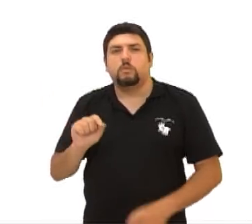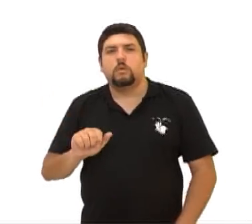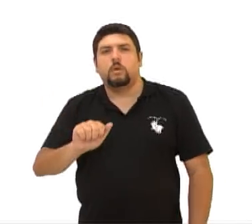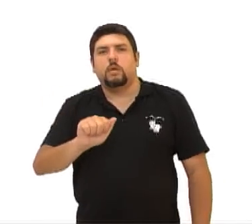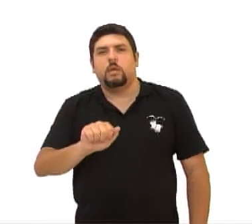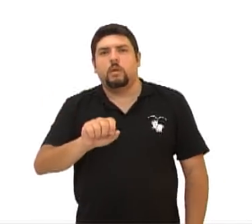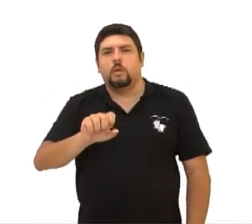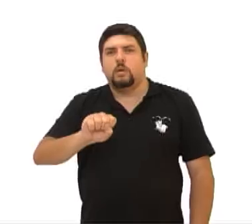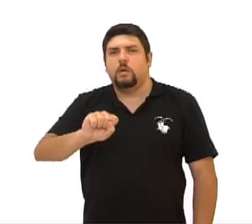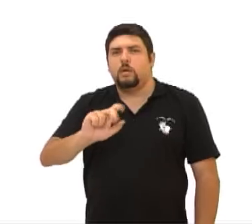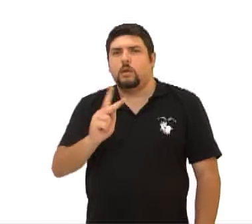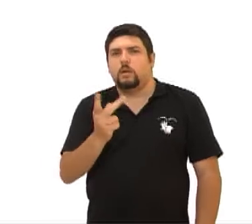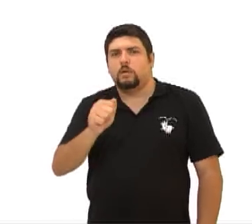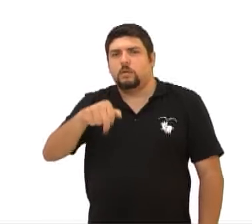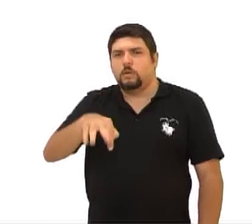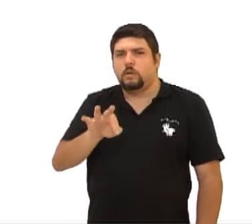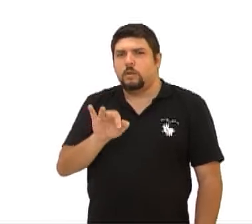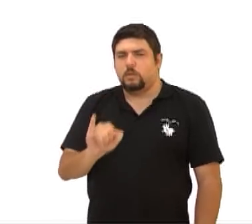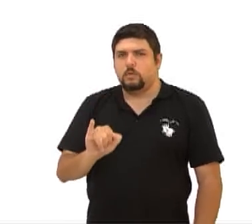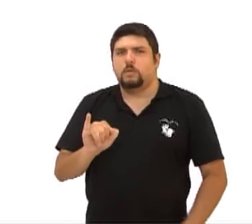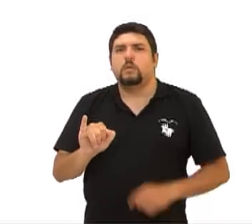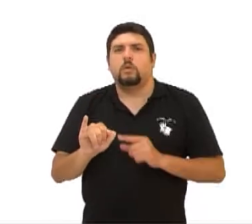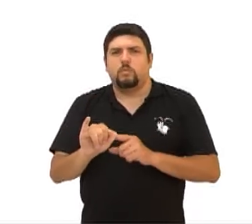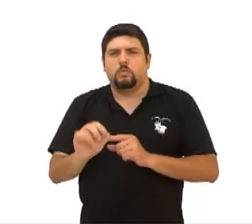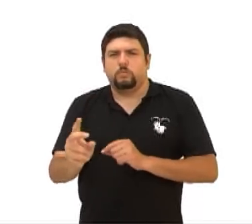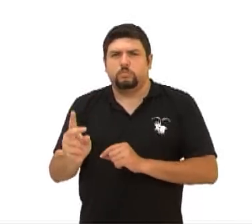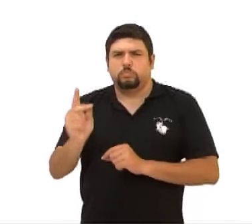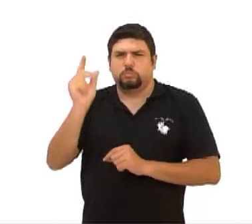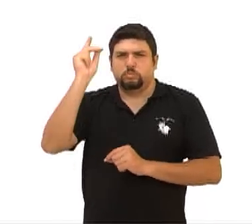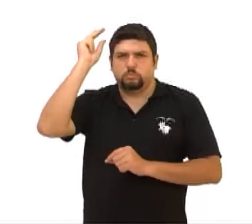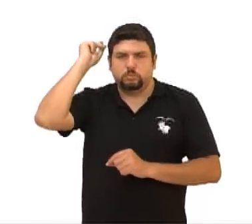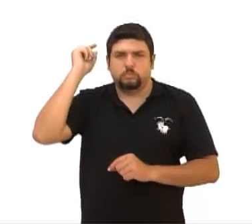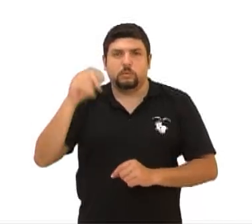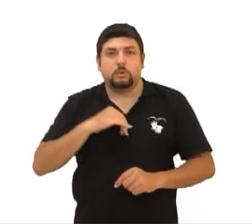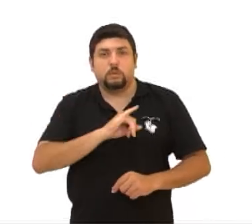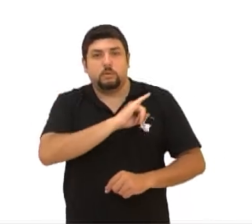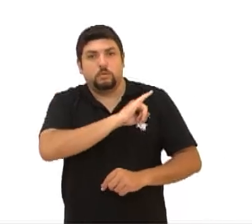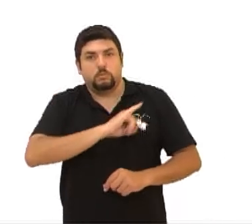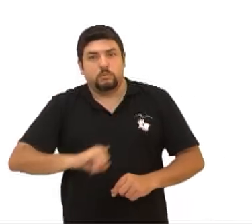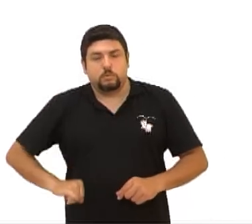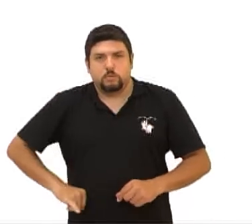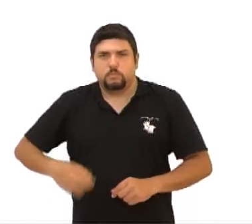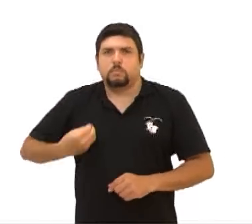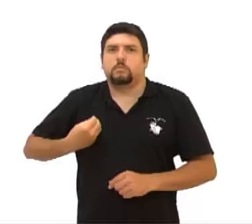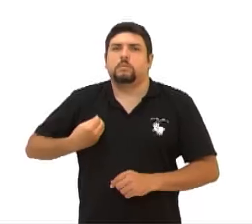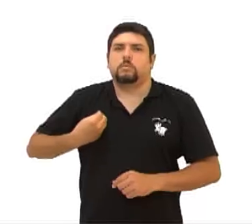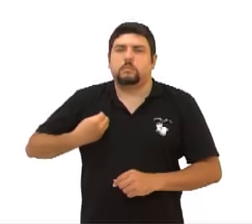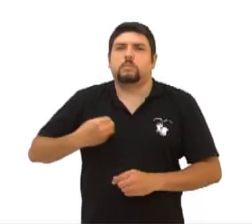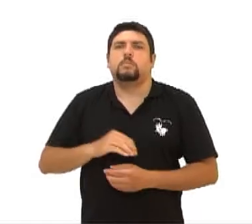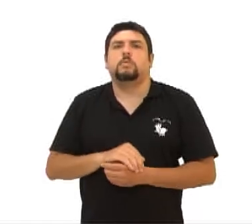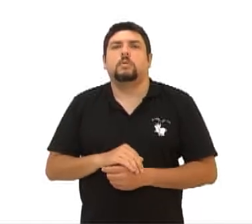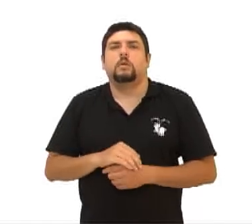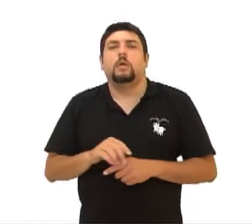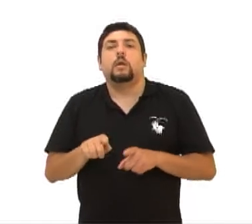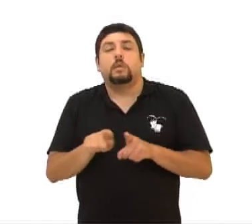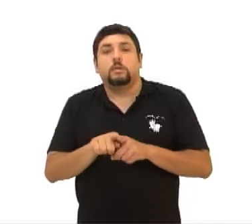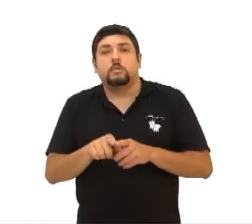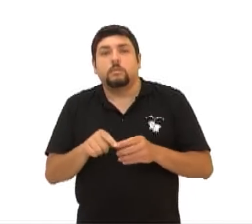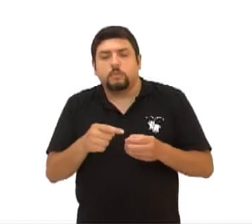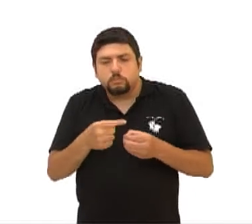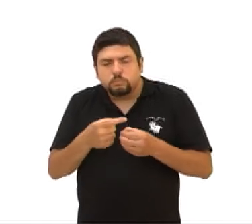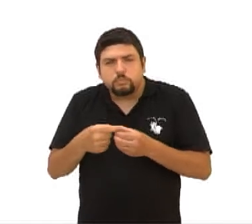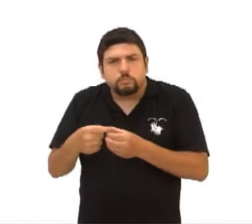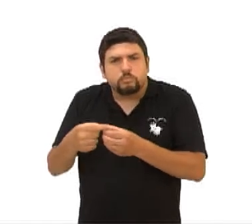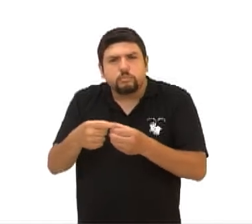império gigantesco que existiu na África, né? E tem vilarejos ao redor da cidade que trabalham com